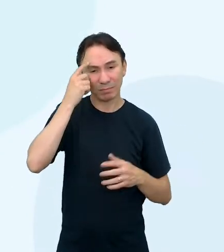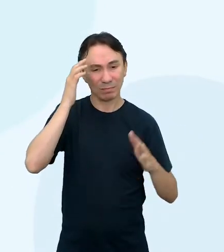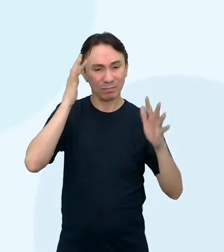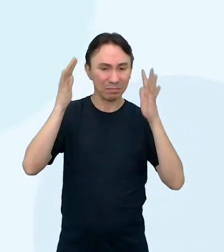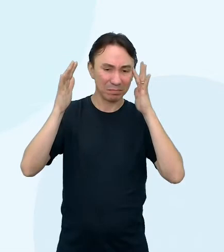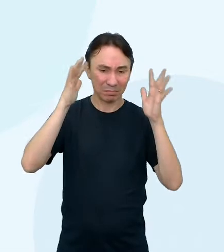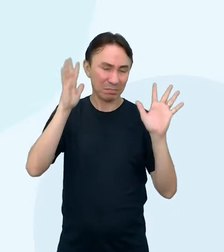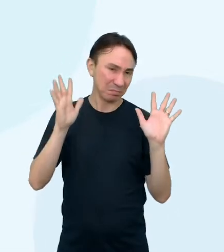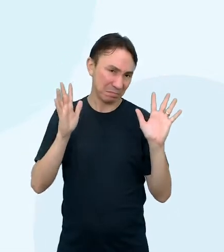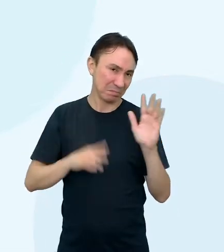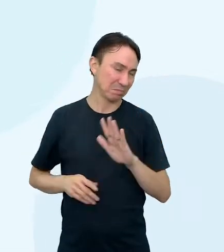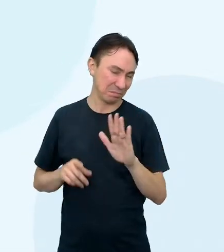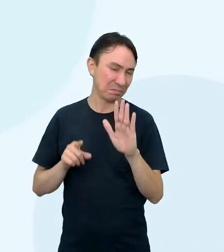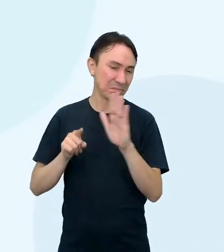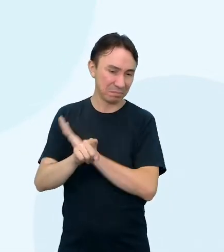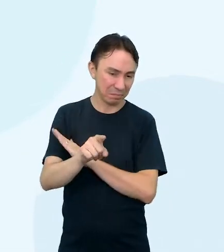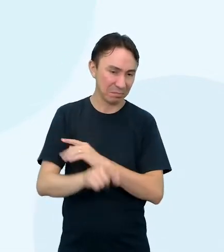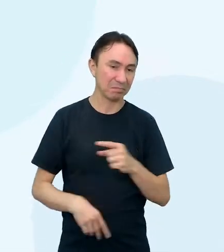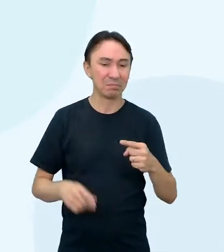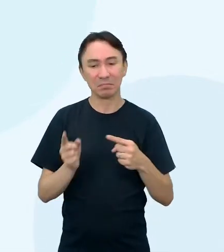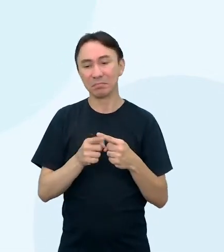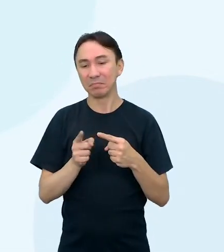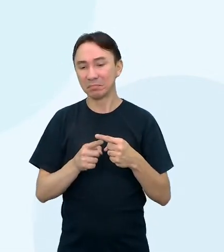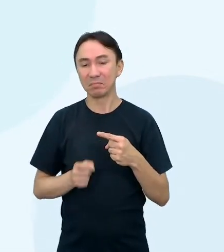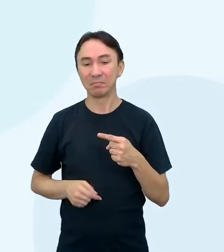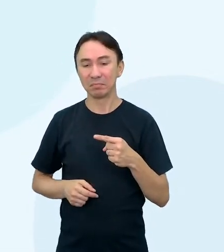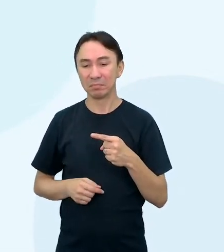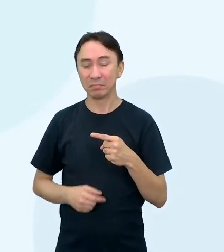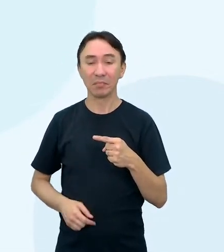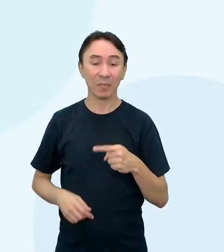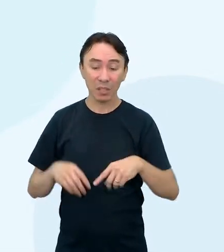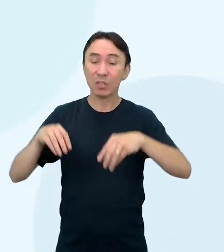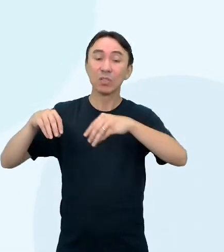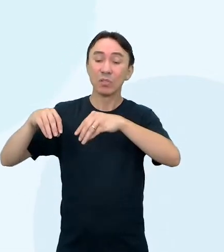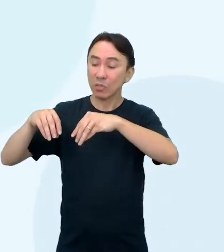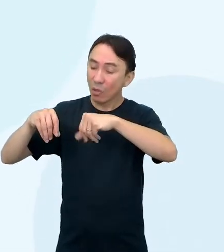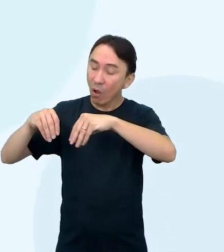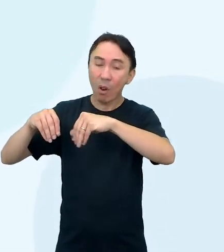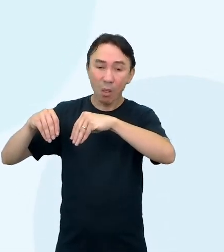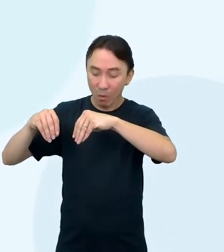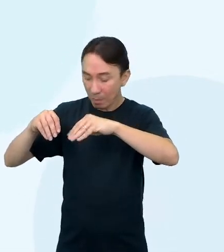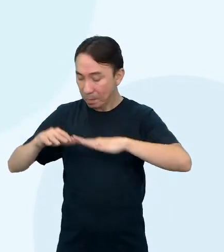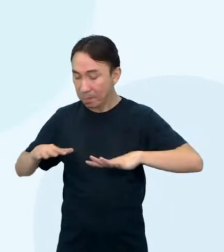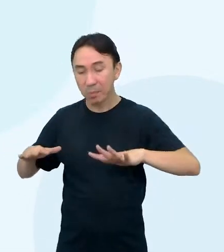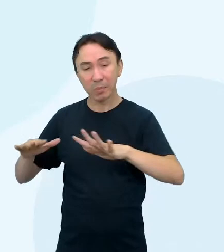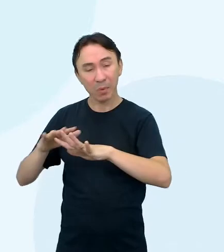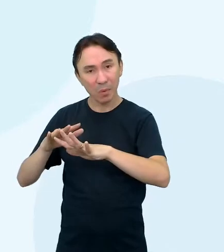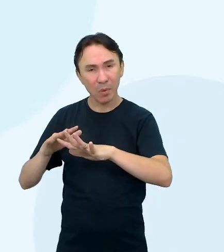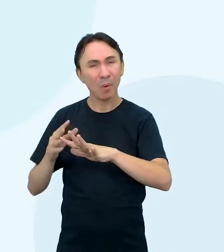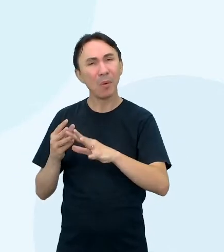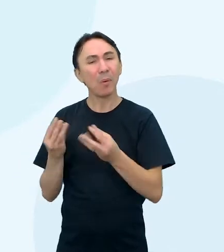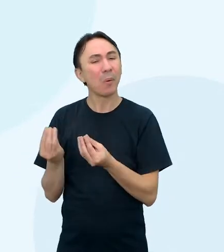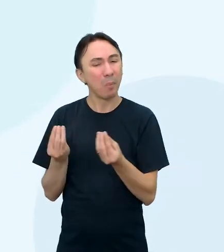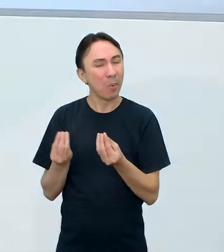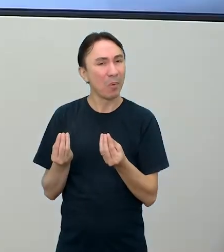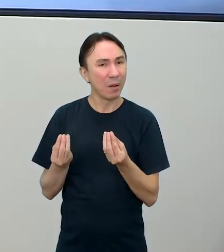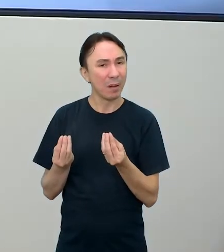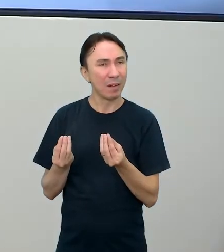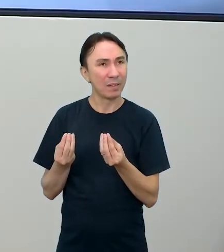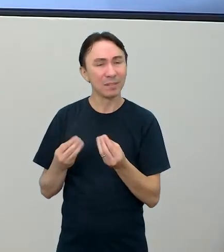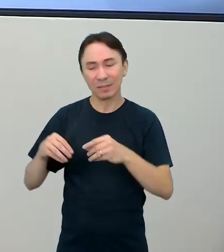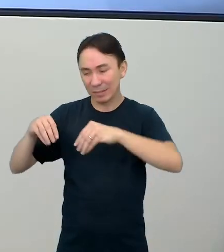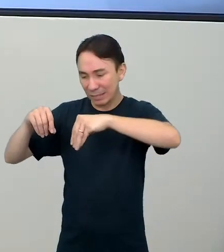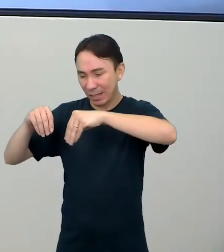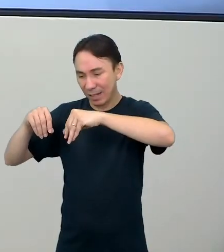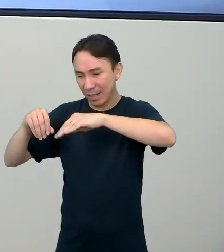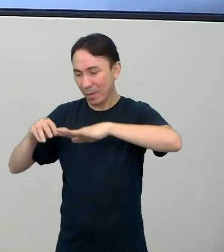como pergunta norteadora, é como será a composição do solo. Quando a gente fala de composição, a gente tem que pensar em quê? O que